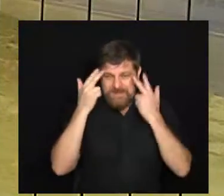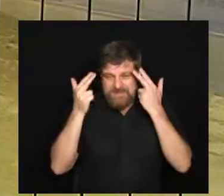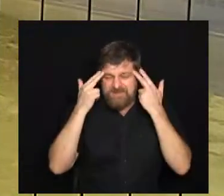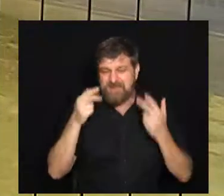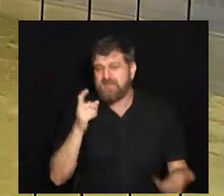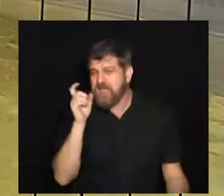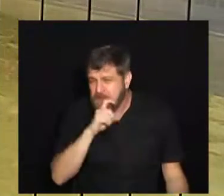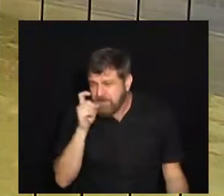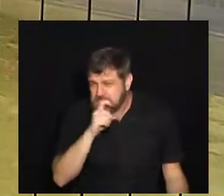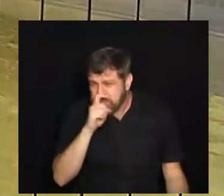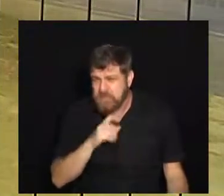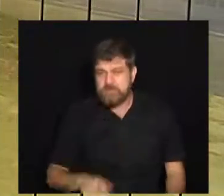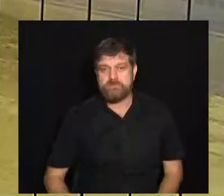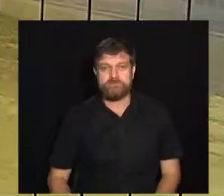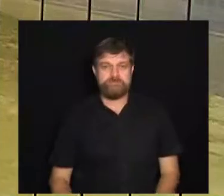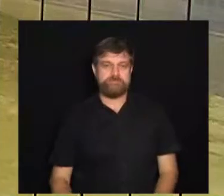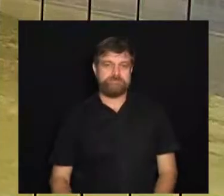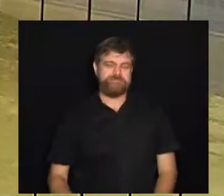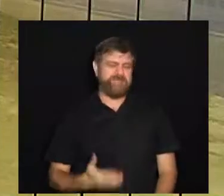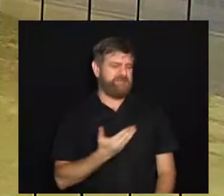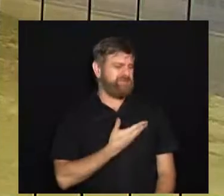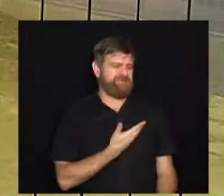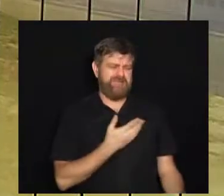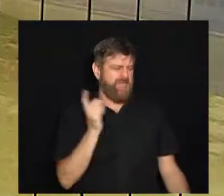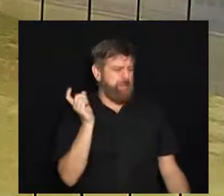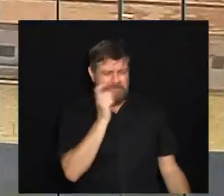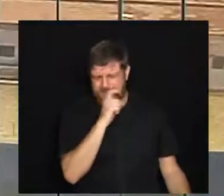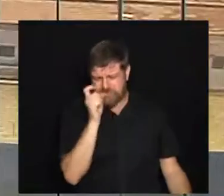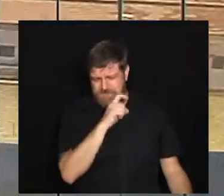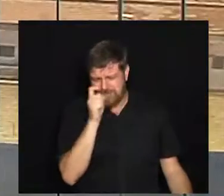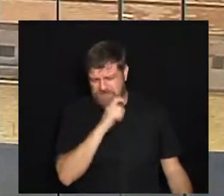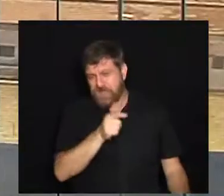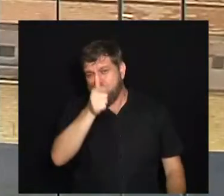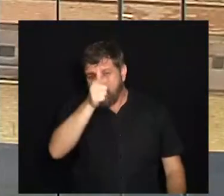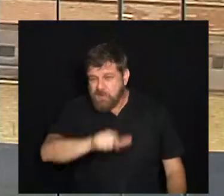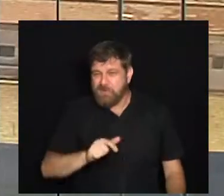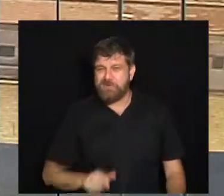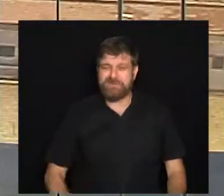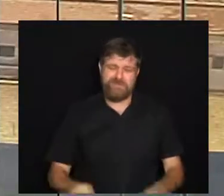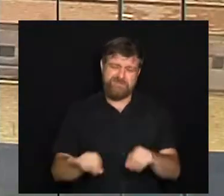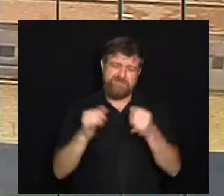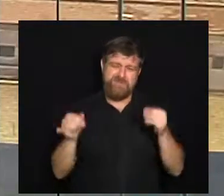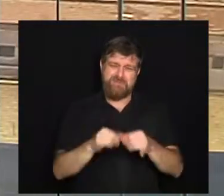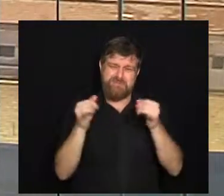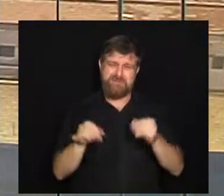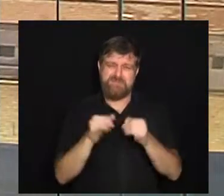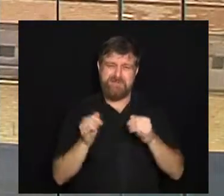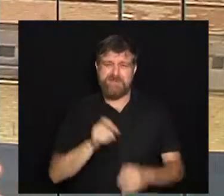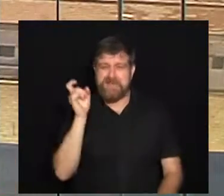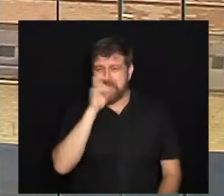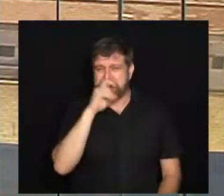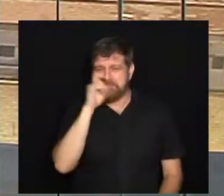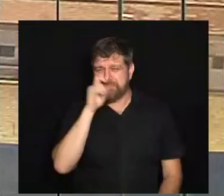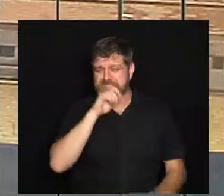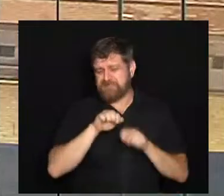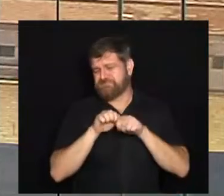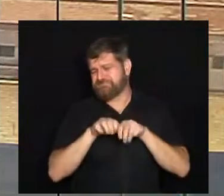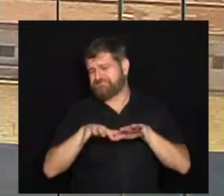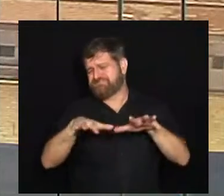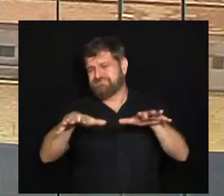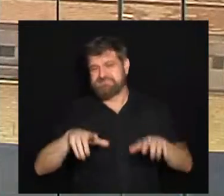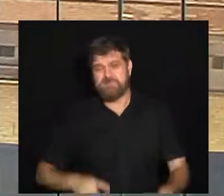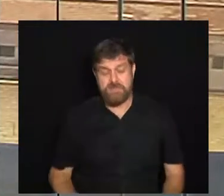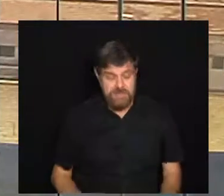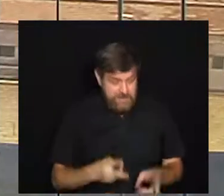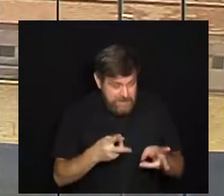isso é fake ou procede amigo isso é fake tá isso aí é mais uma das várias notícias que saiu se espalhando aí eu vi